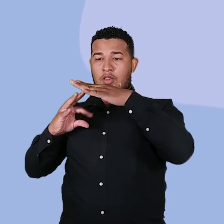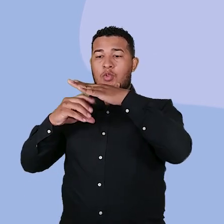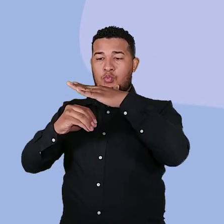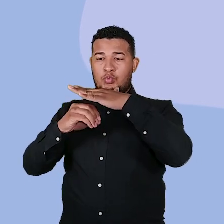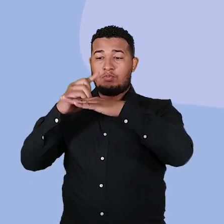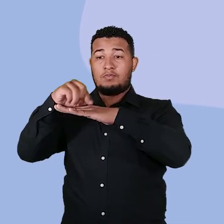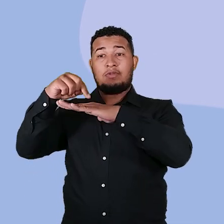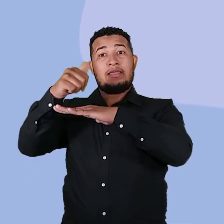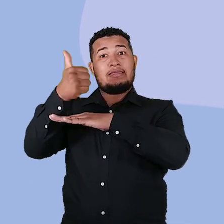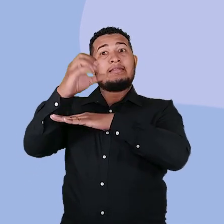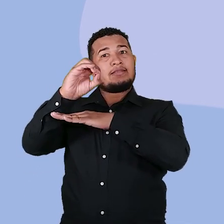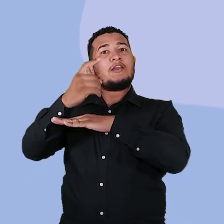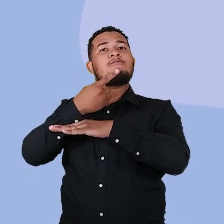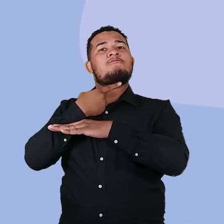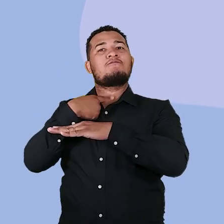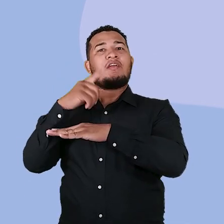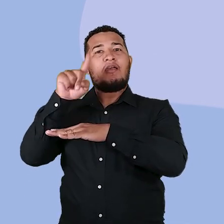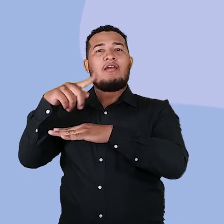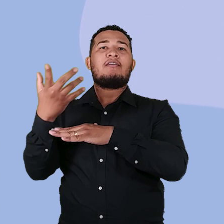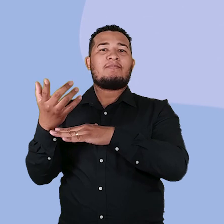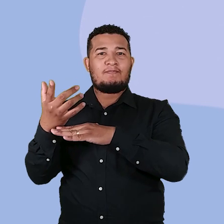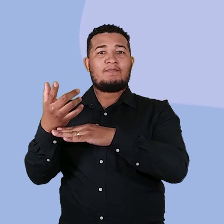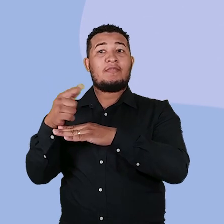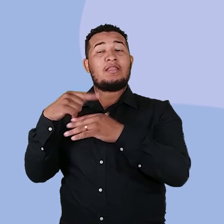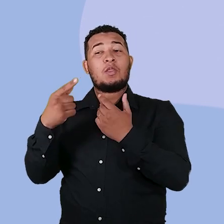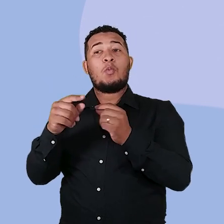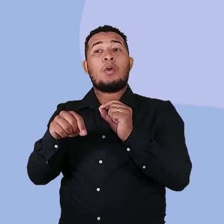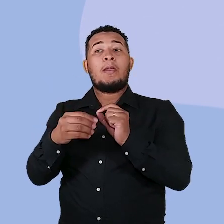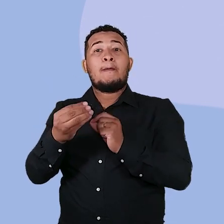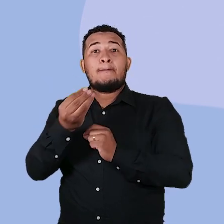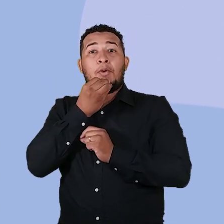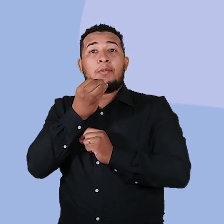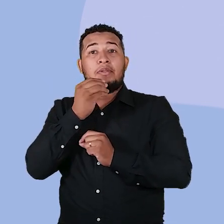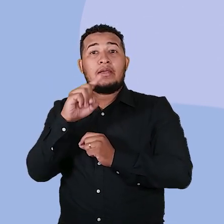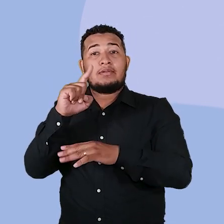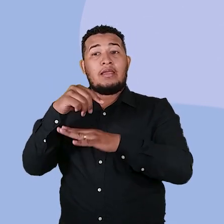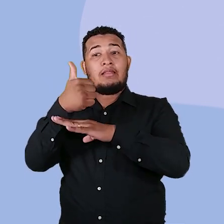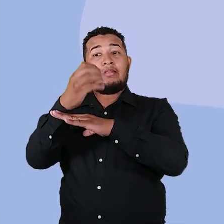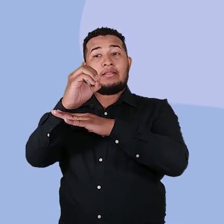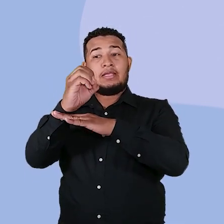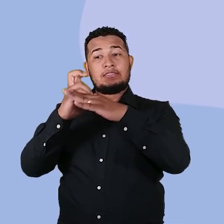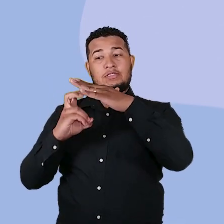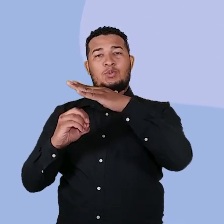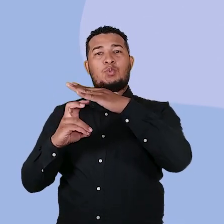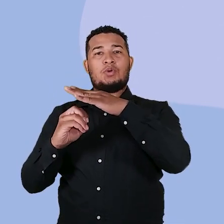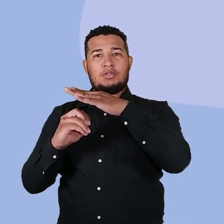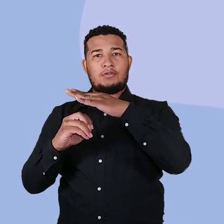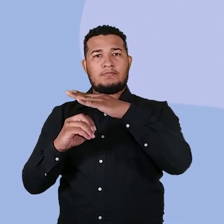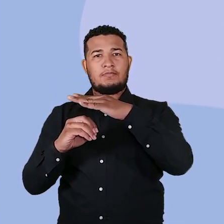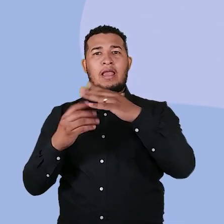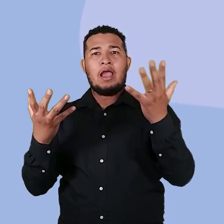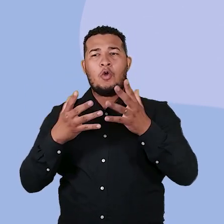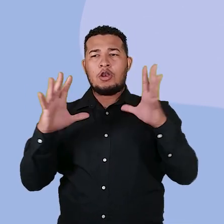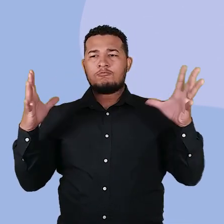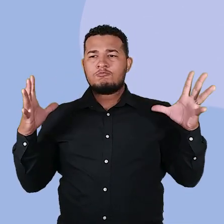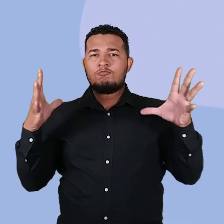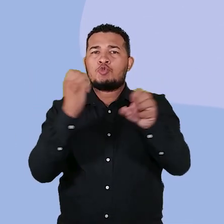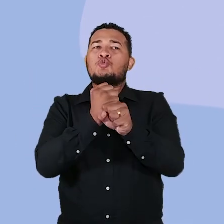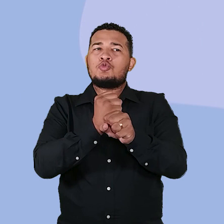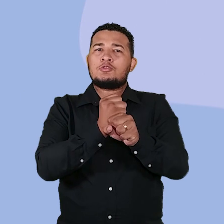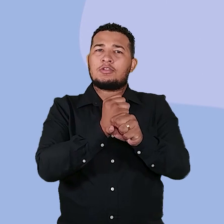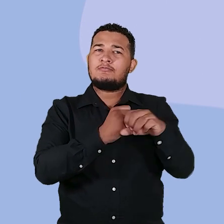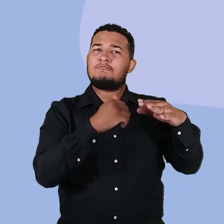ó 50 ao todo e 10 que interessam a probabilidade então é 10 para